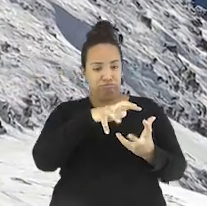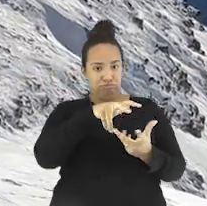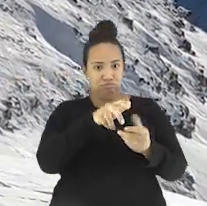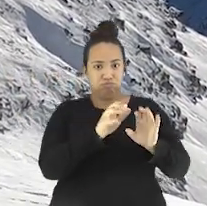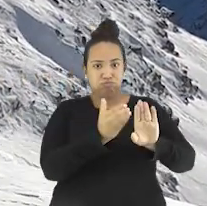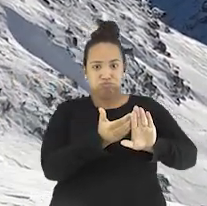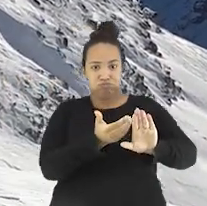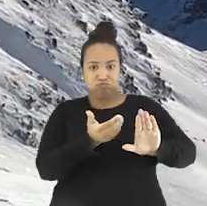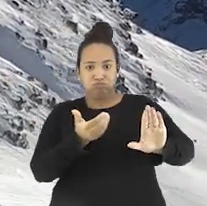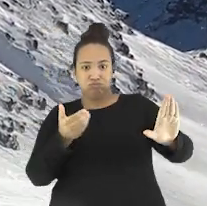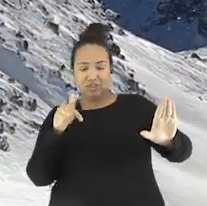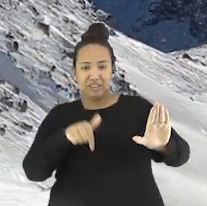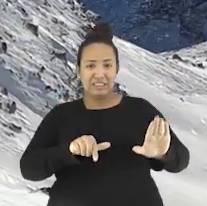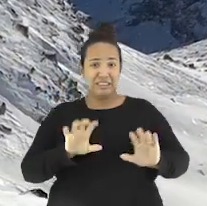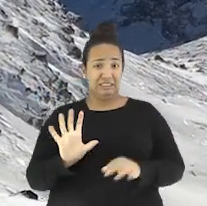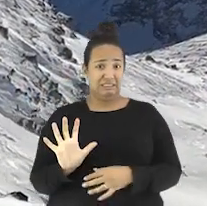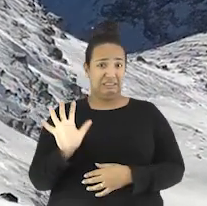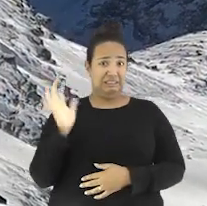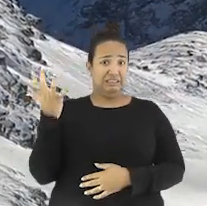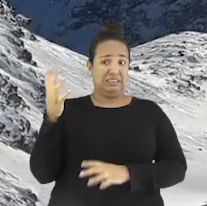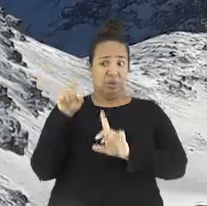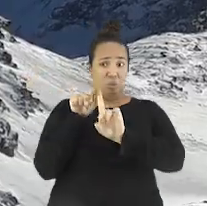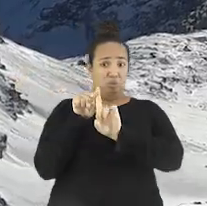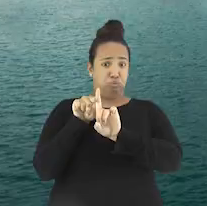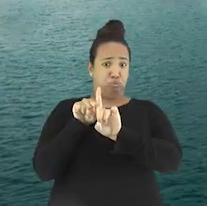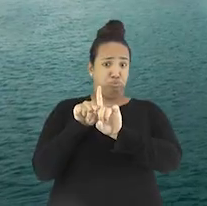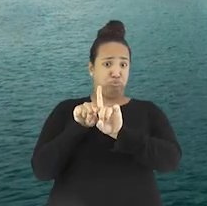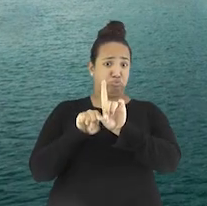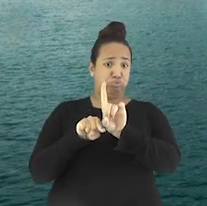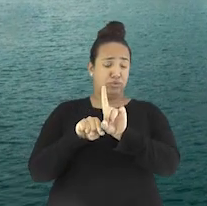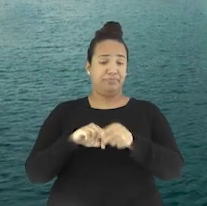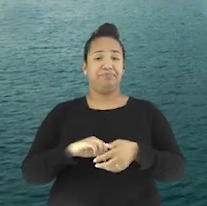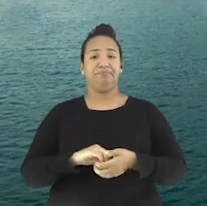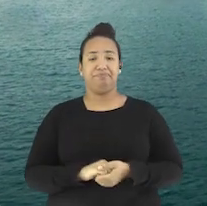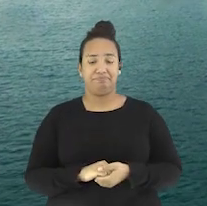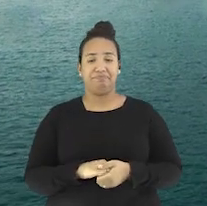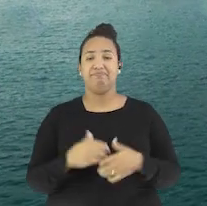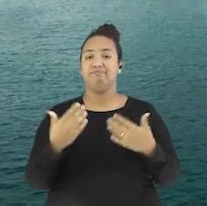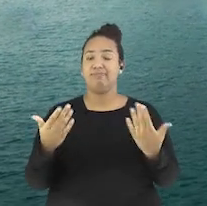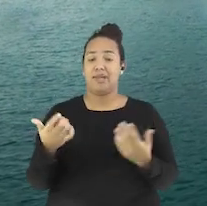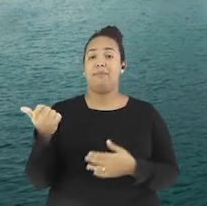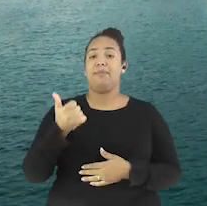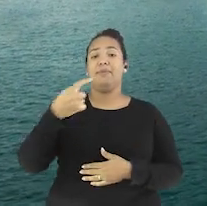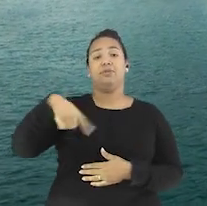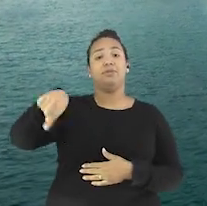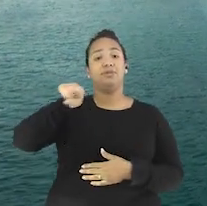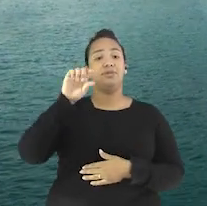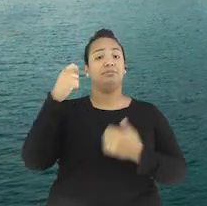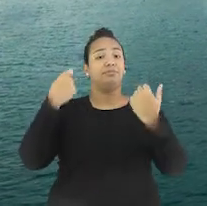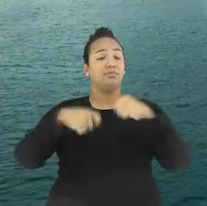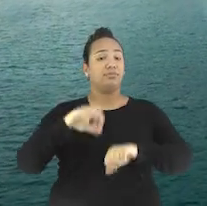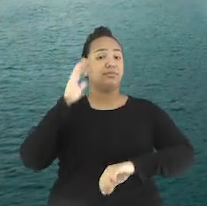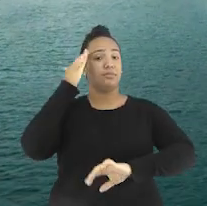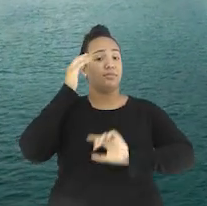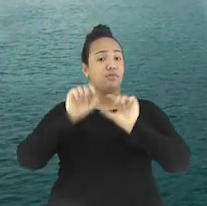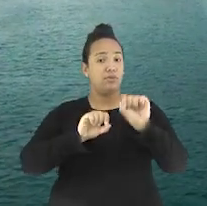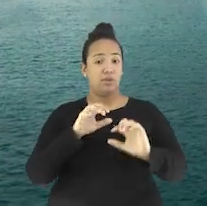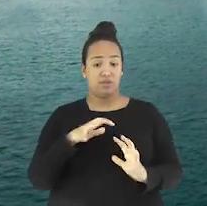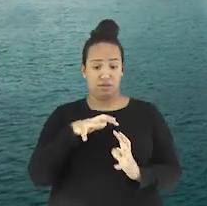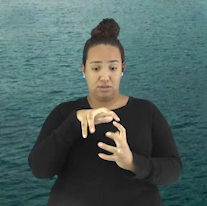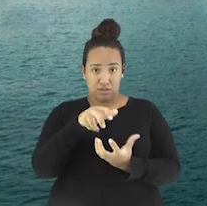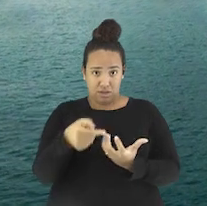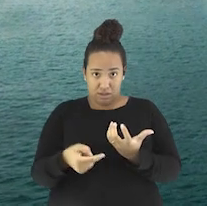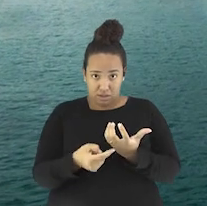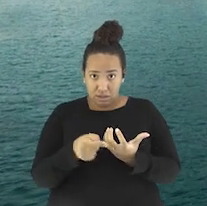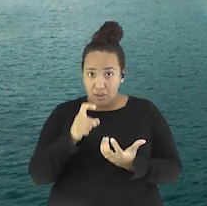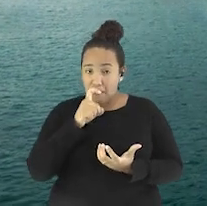o clima é extremo e as temperaturas são abaixo de zero. Primeiramente, vamos entender que o território da Antártica não é controlado